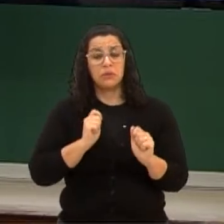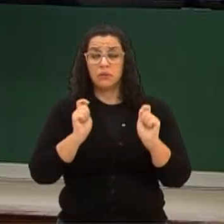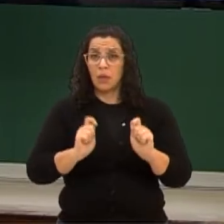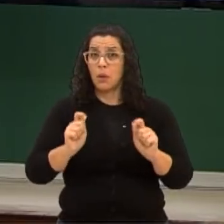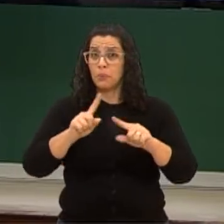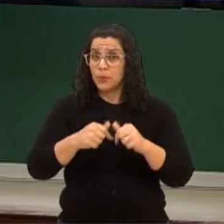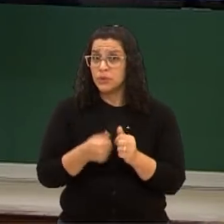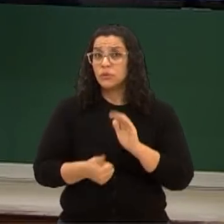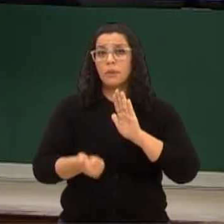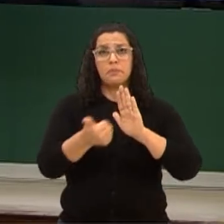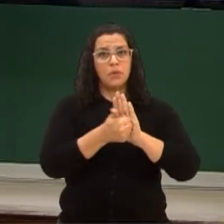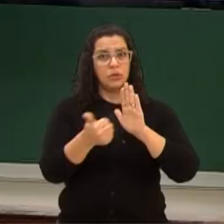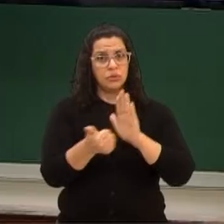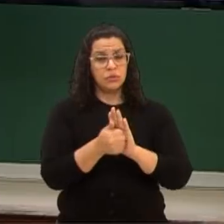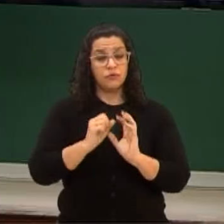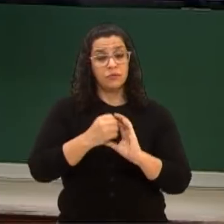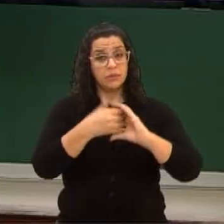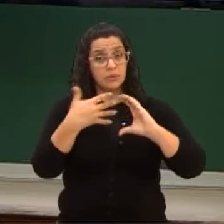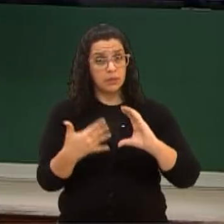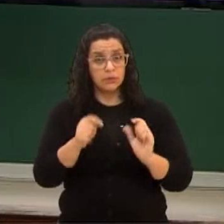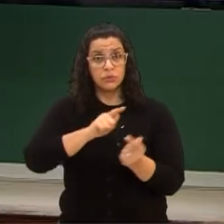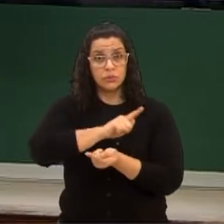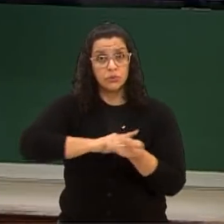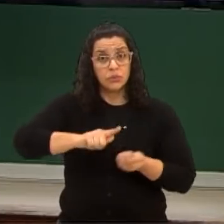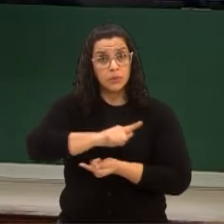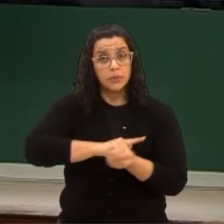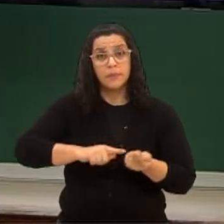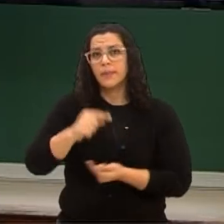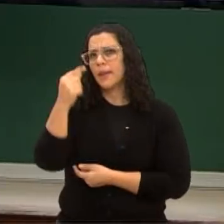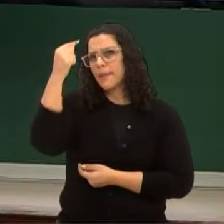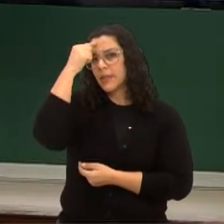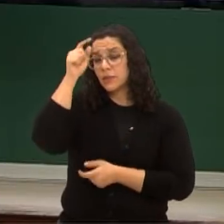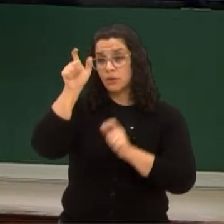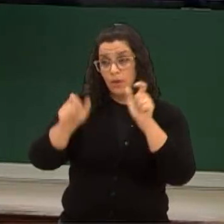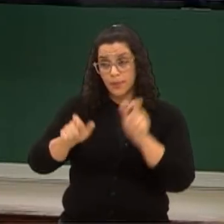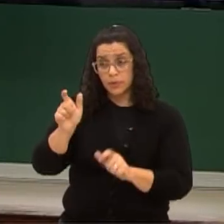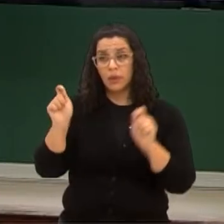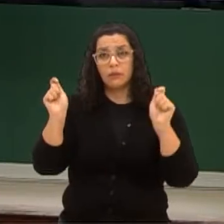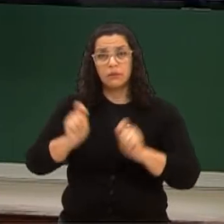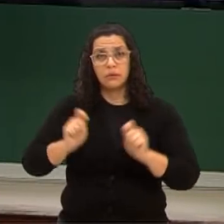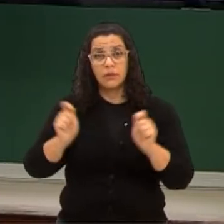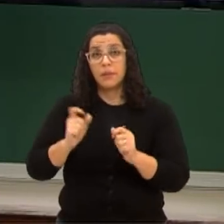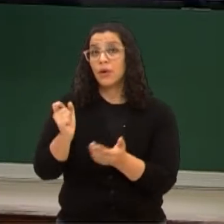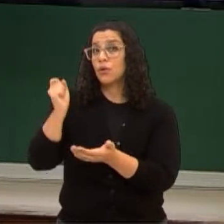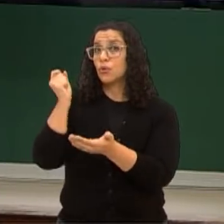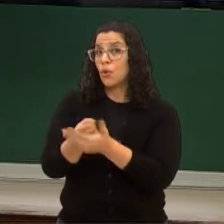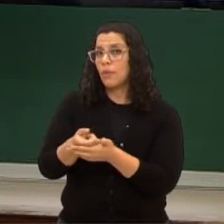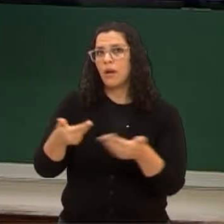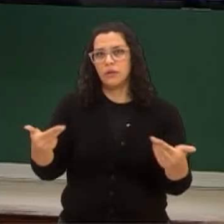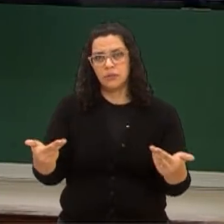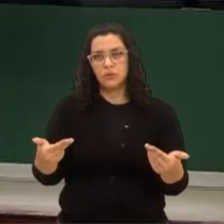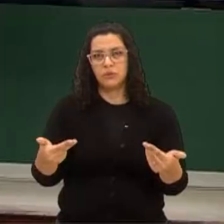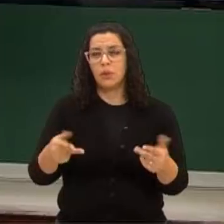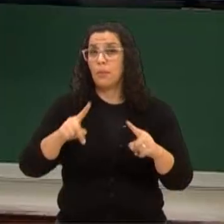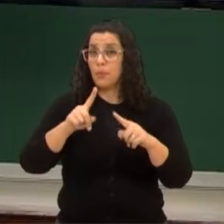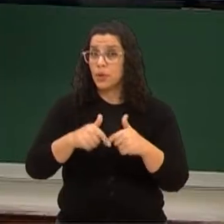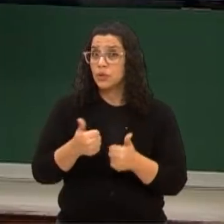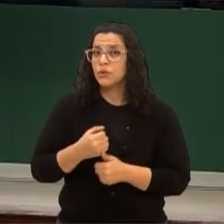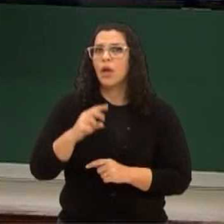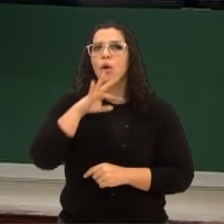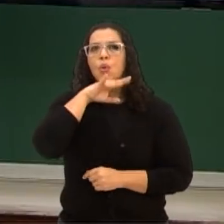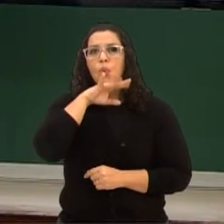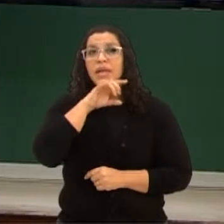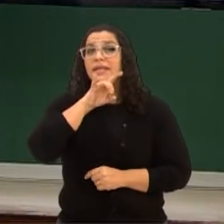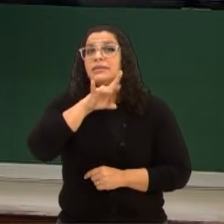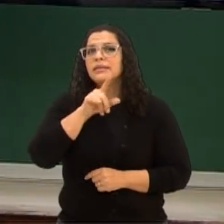positiva da globalização, sempre considerando que a pessoa realmente vai conseguir consumir, porque passa a ser algo